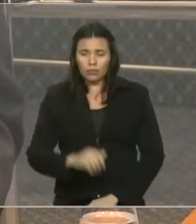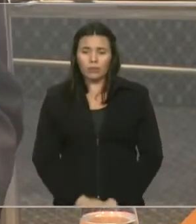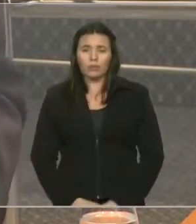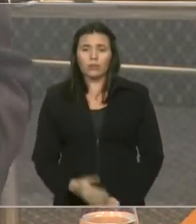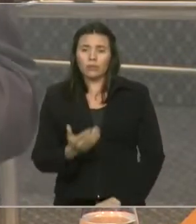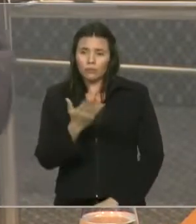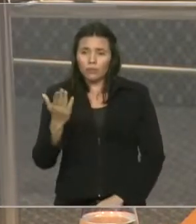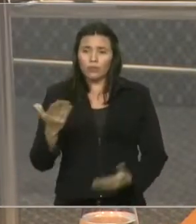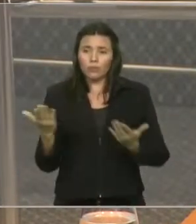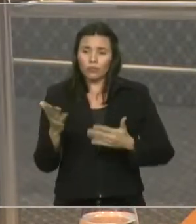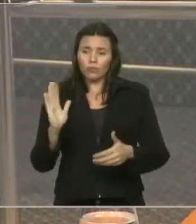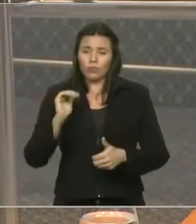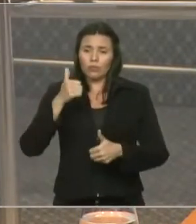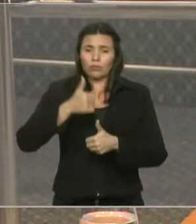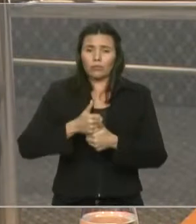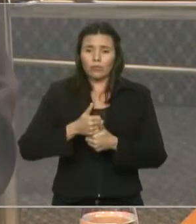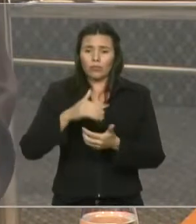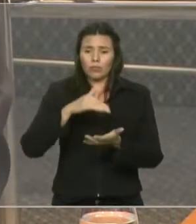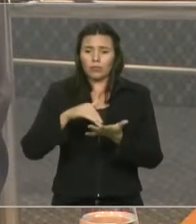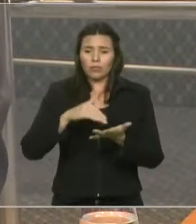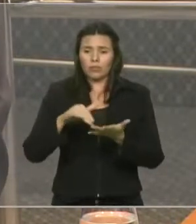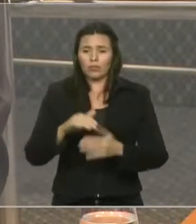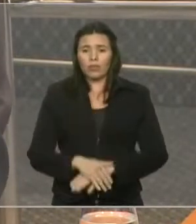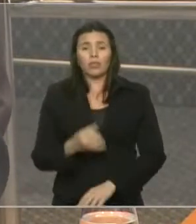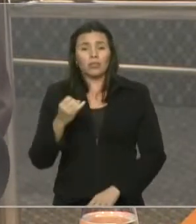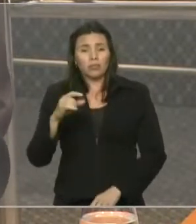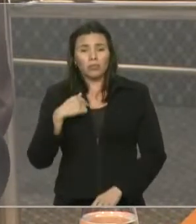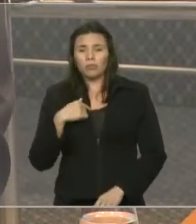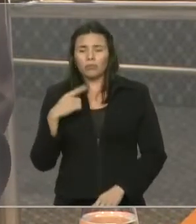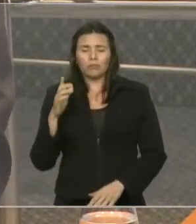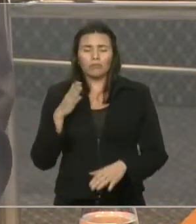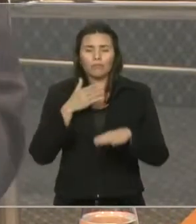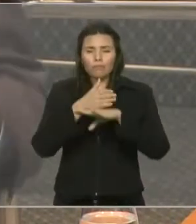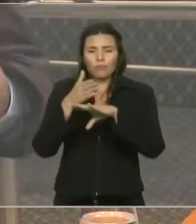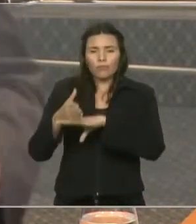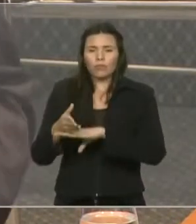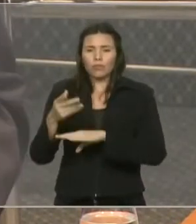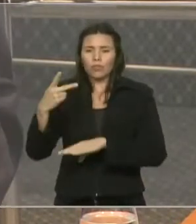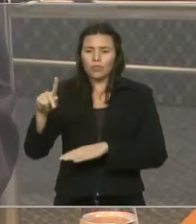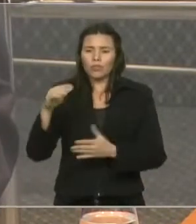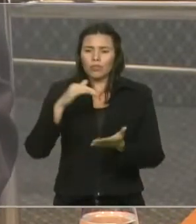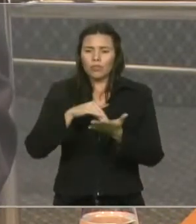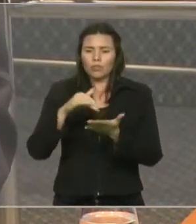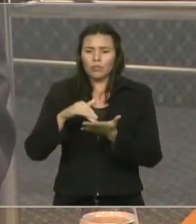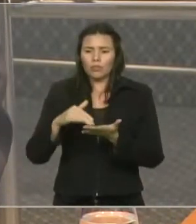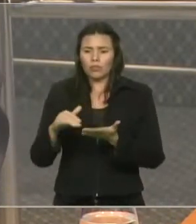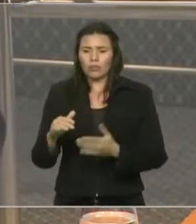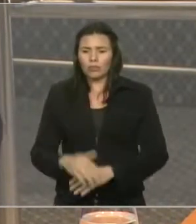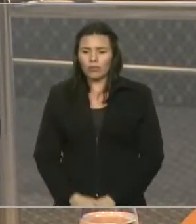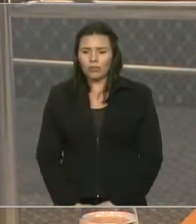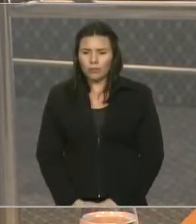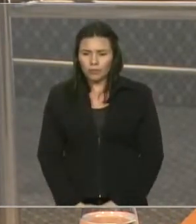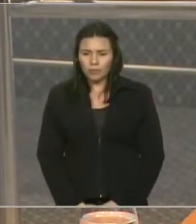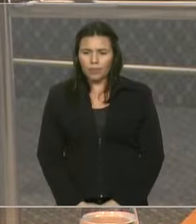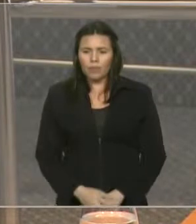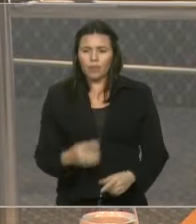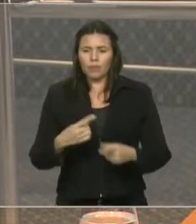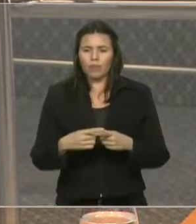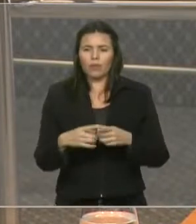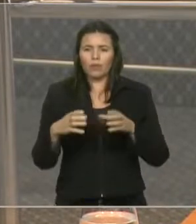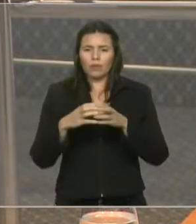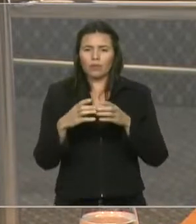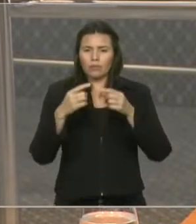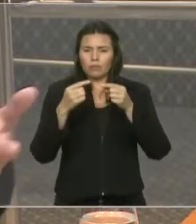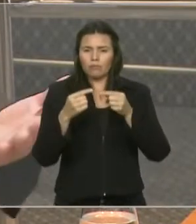vocês, se não visito vocês nas suas secretarias, é por ser oposição, somos deputados